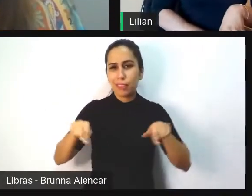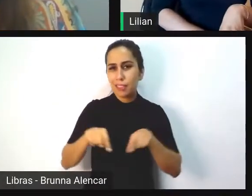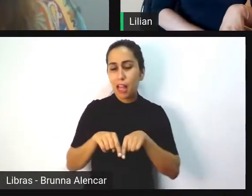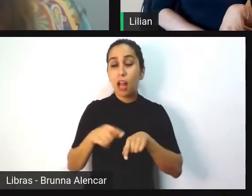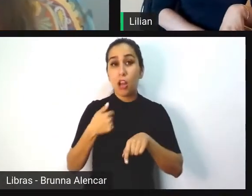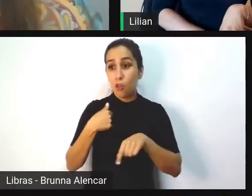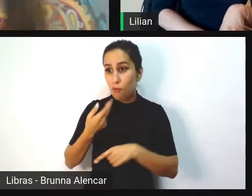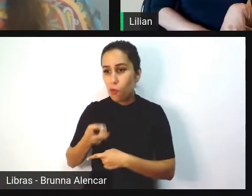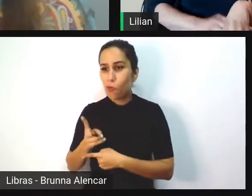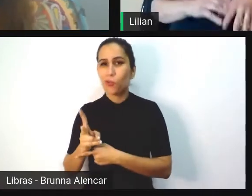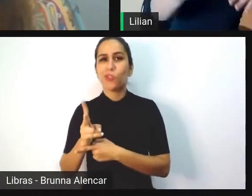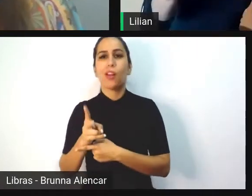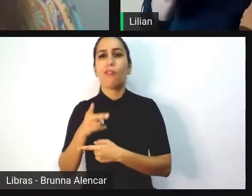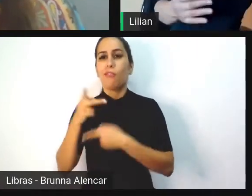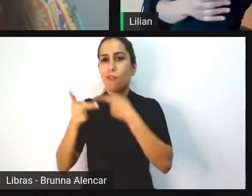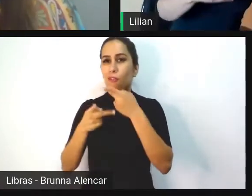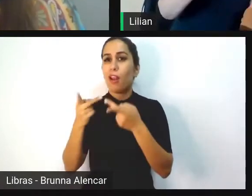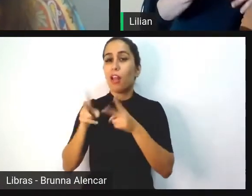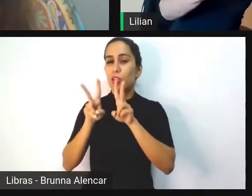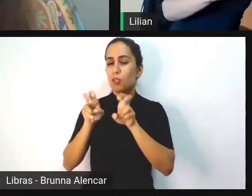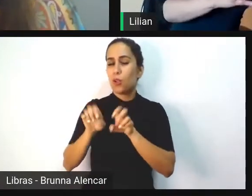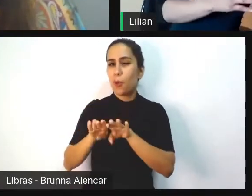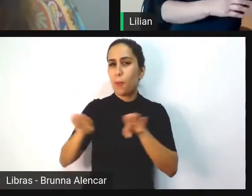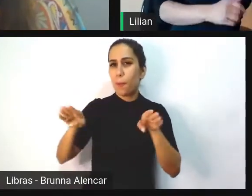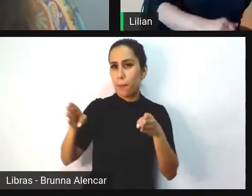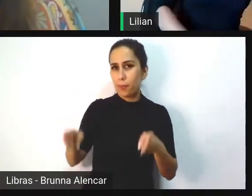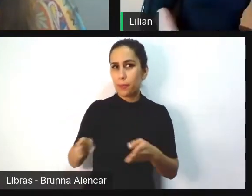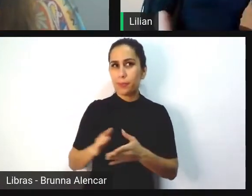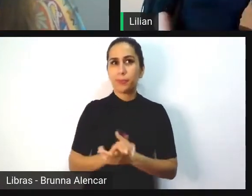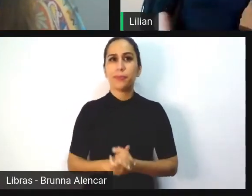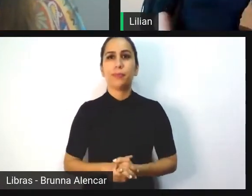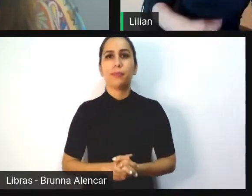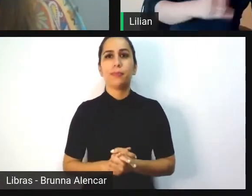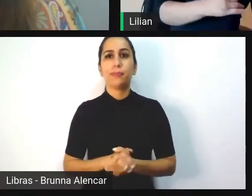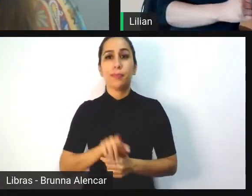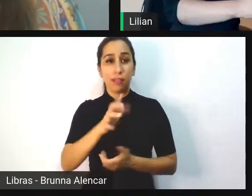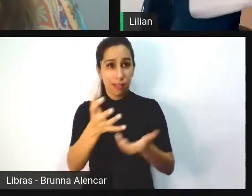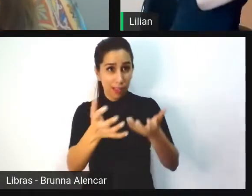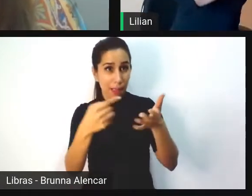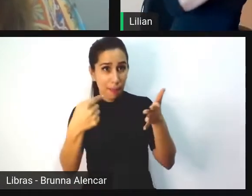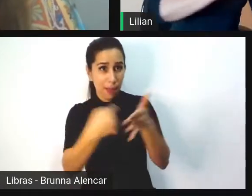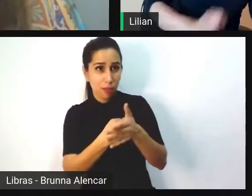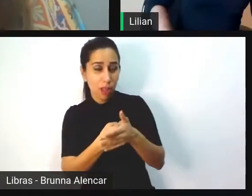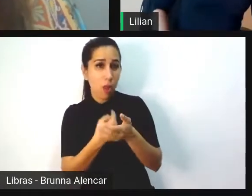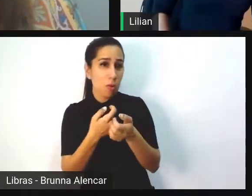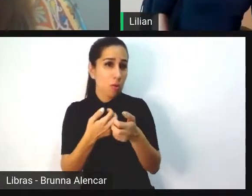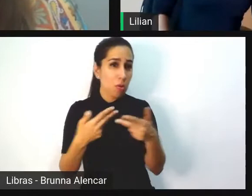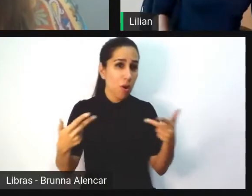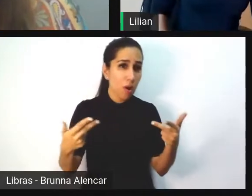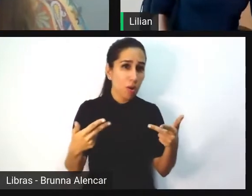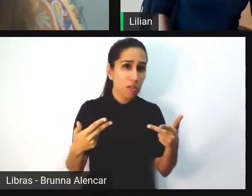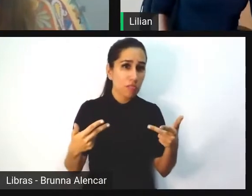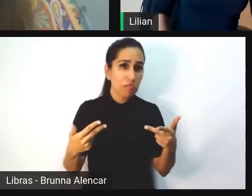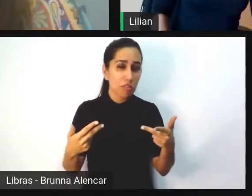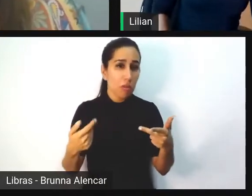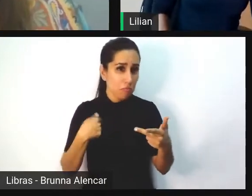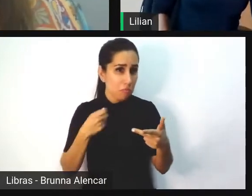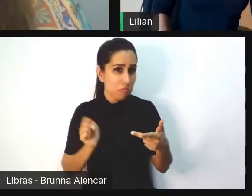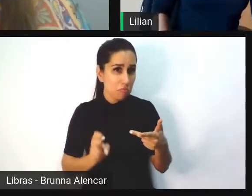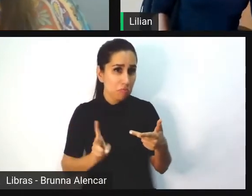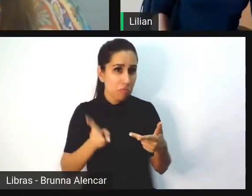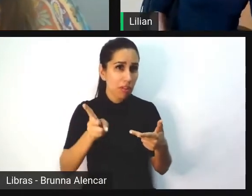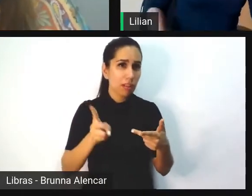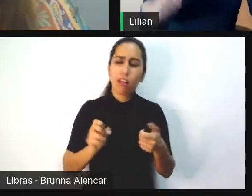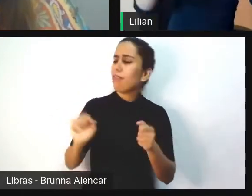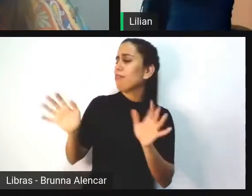pouco da mesa. Okay. Se você quer perguntar outra coisa antes, ou eu posso seguir com a mesa? Não, eu